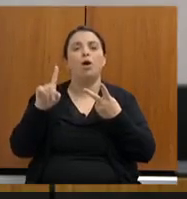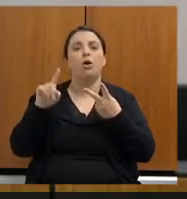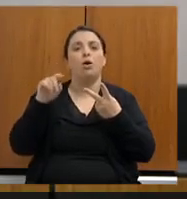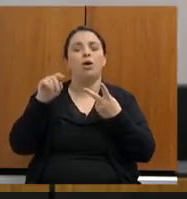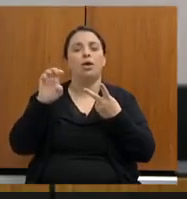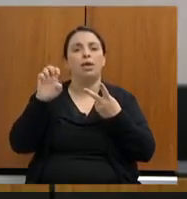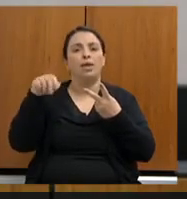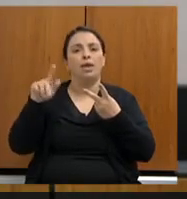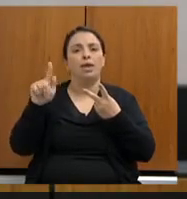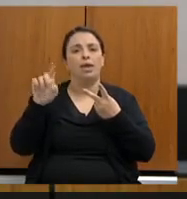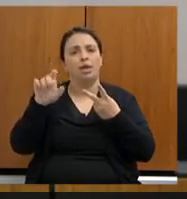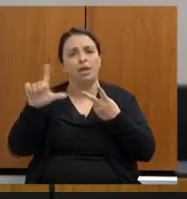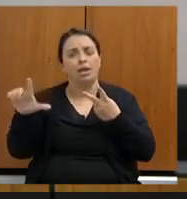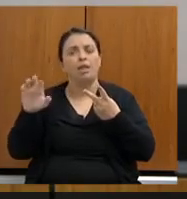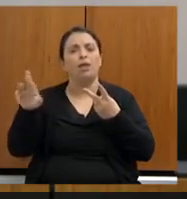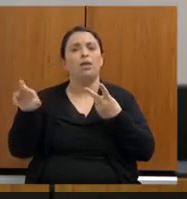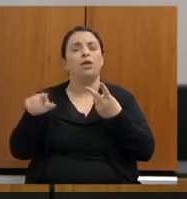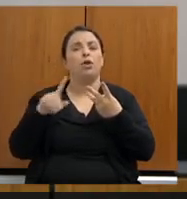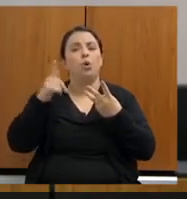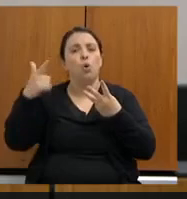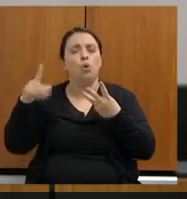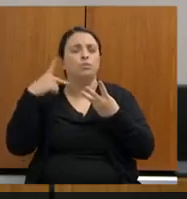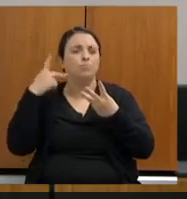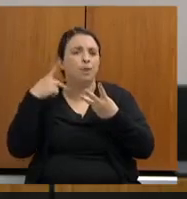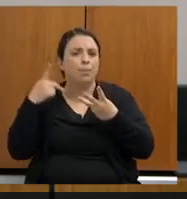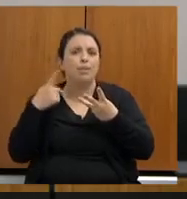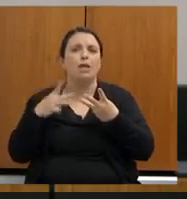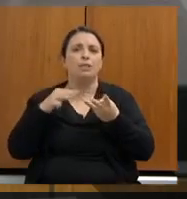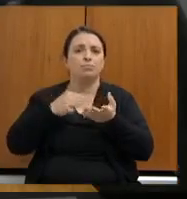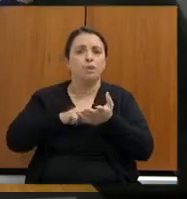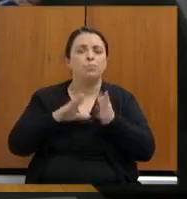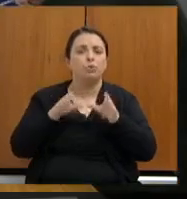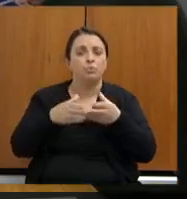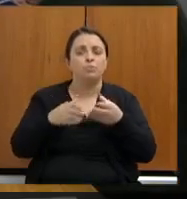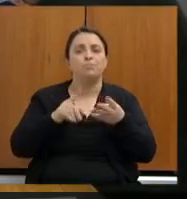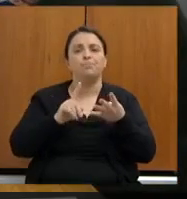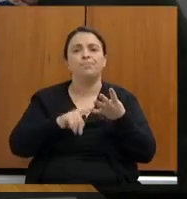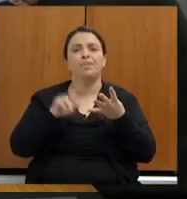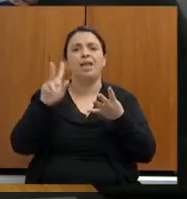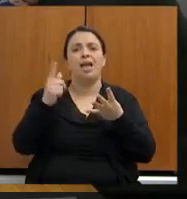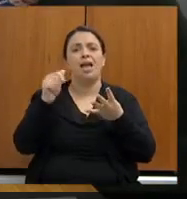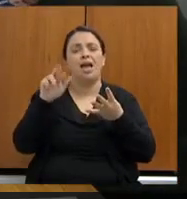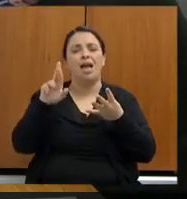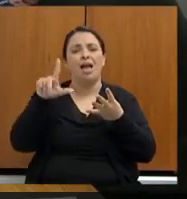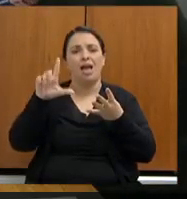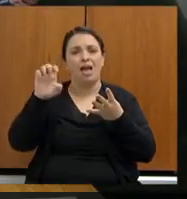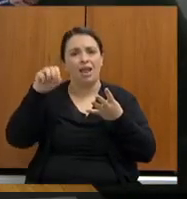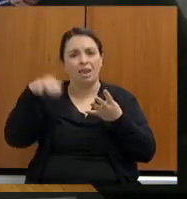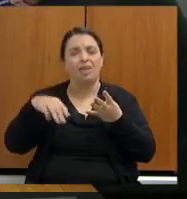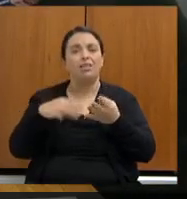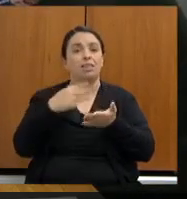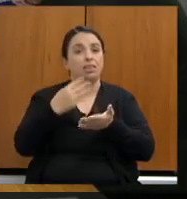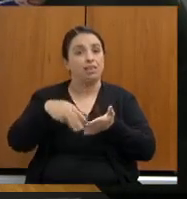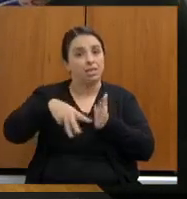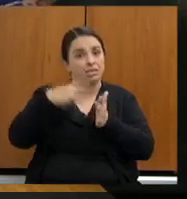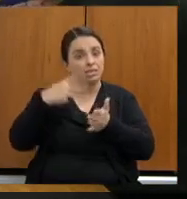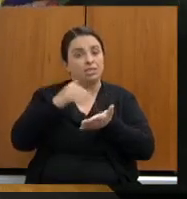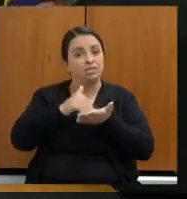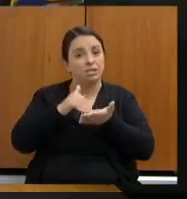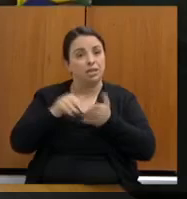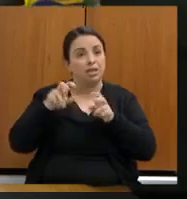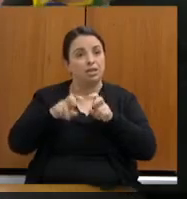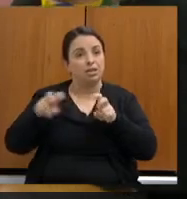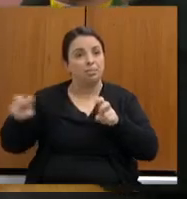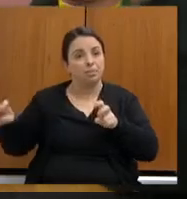parlamentares efetivos dessa condição conosco também o deputado Arlen Santiago 3º secretário da mesa o ilustre o